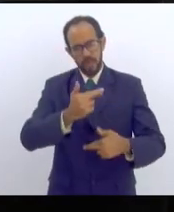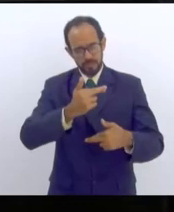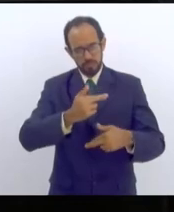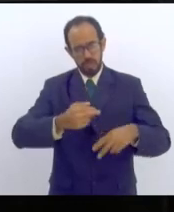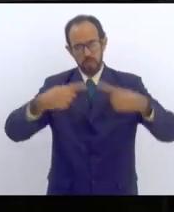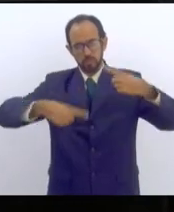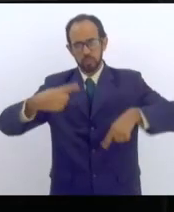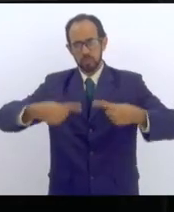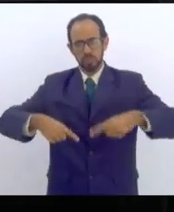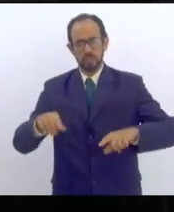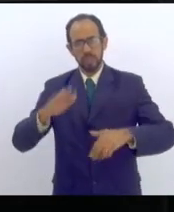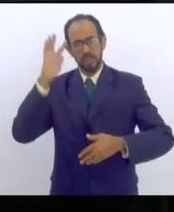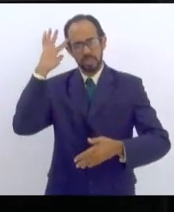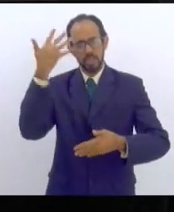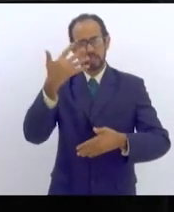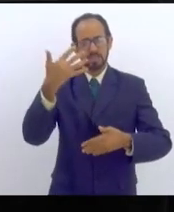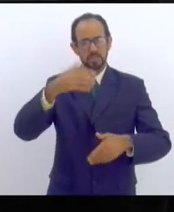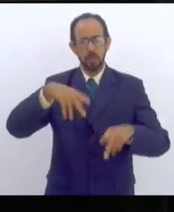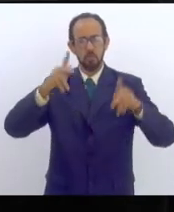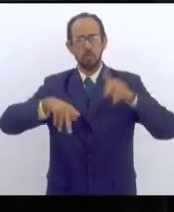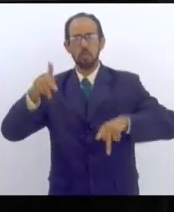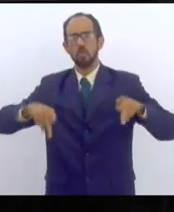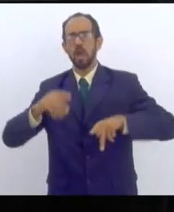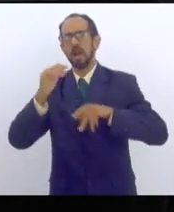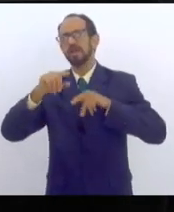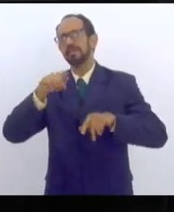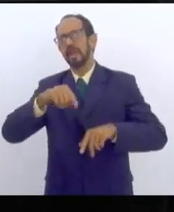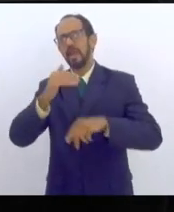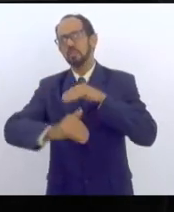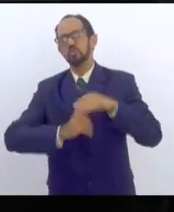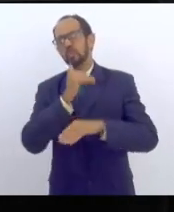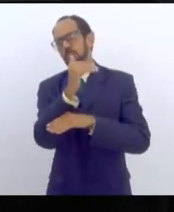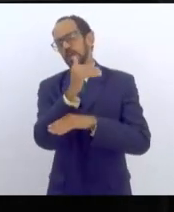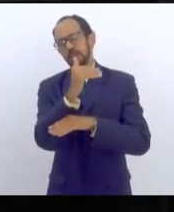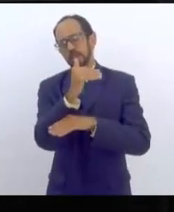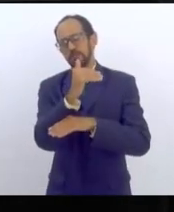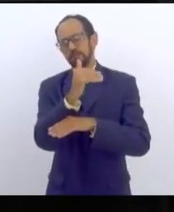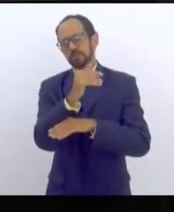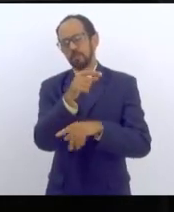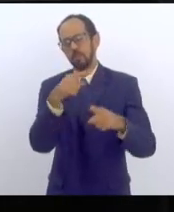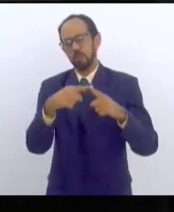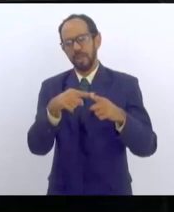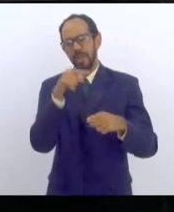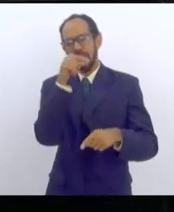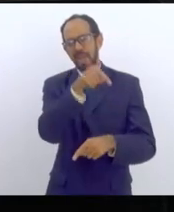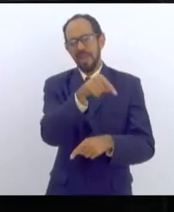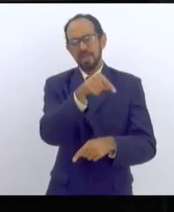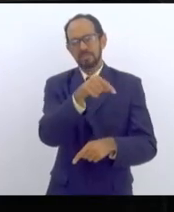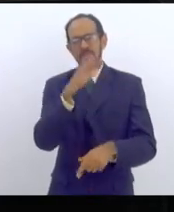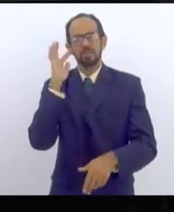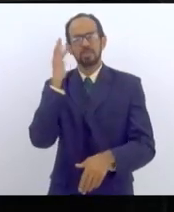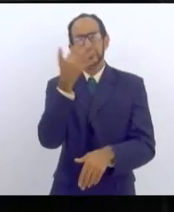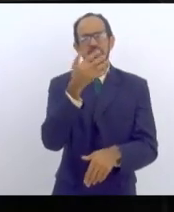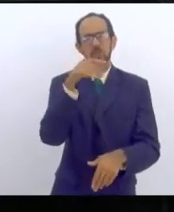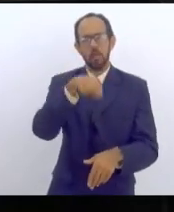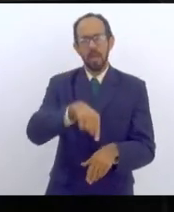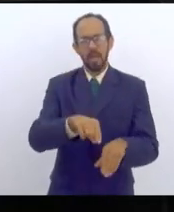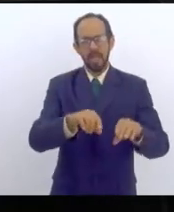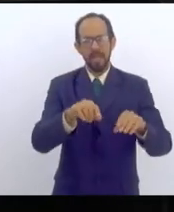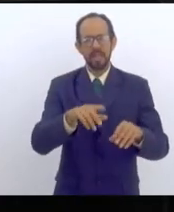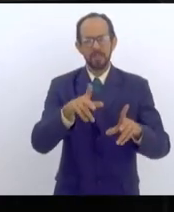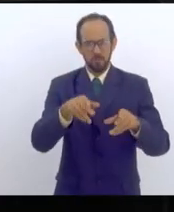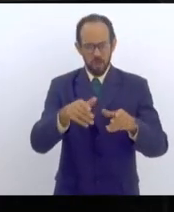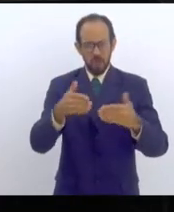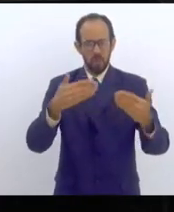à decisão popular e soberana, porque essa decisão é o pavimento da democracia que